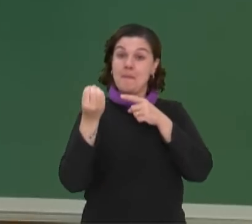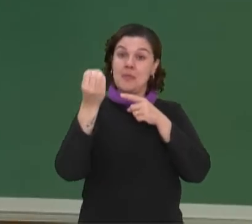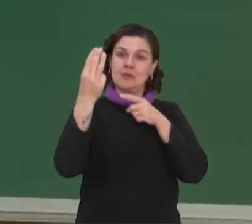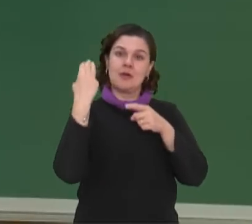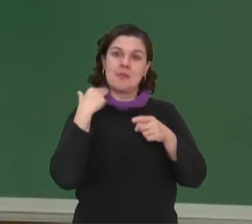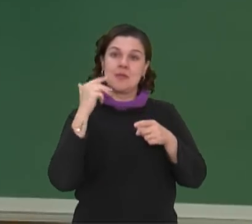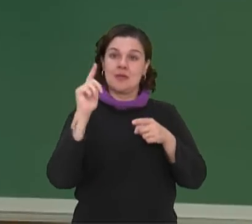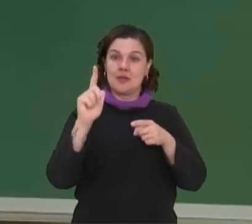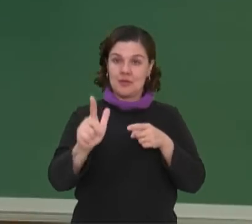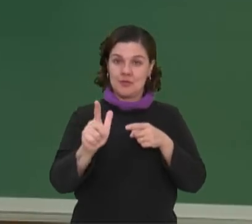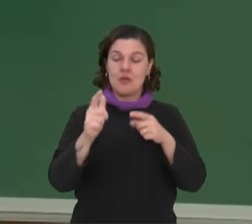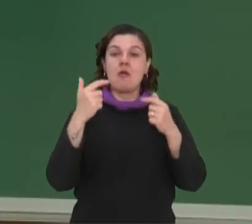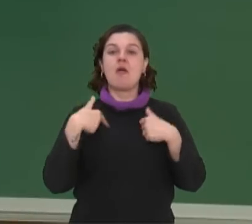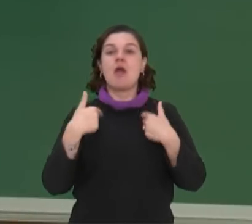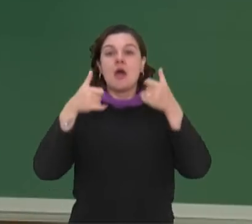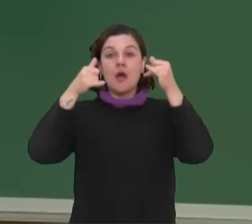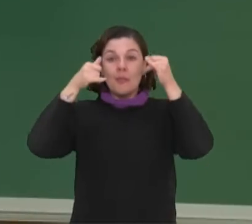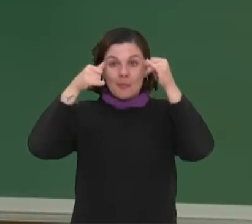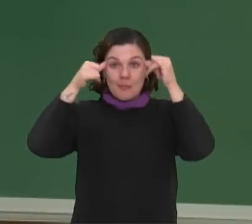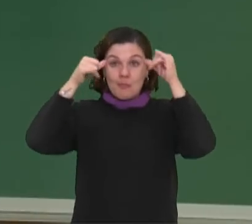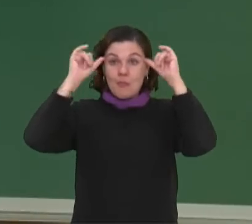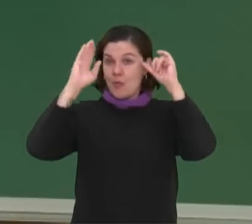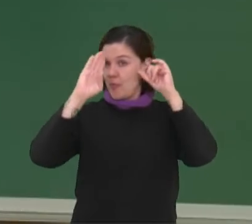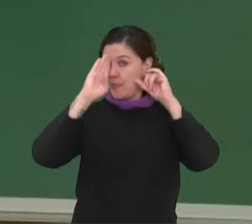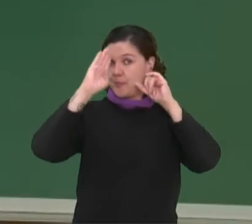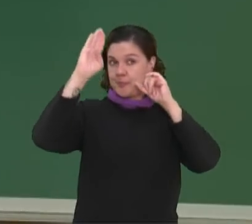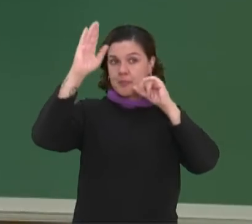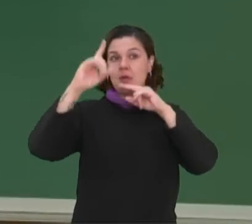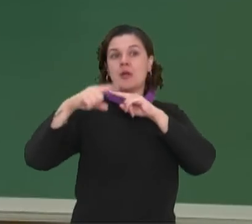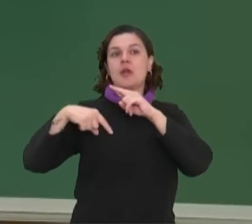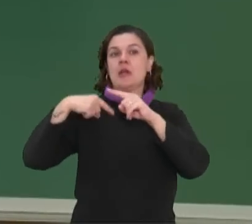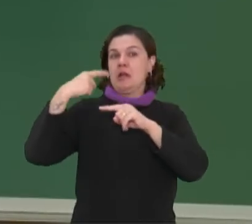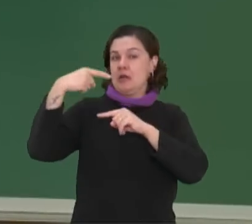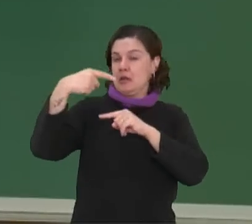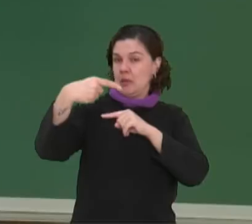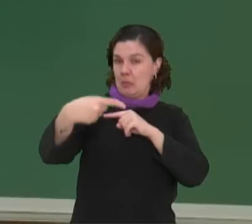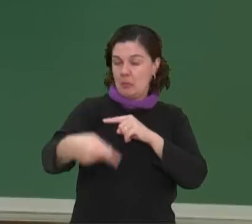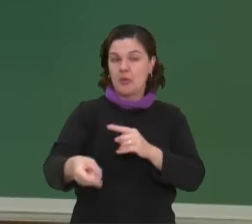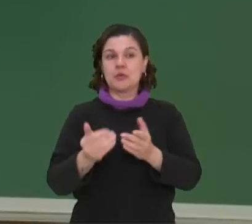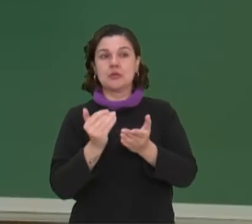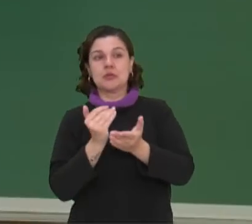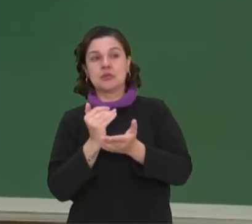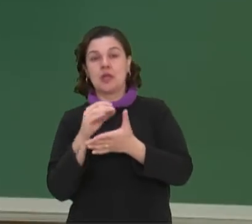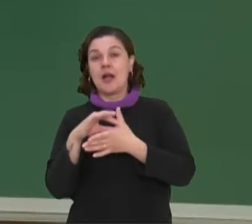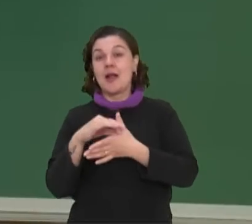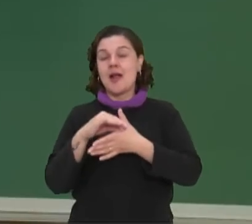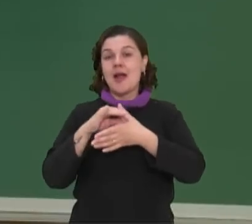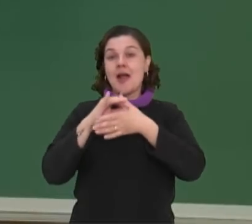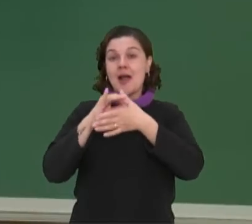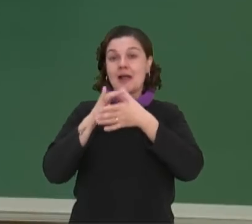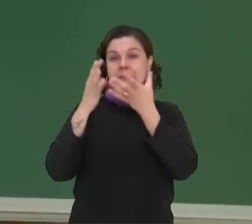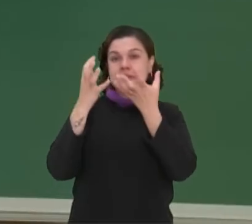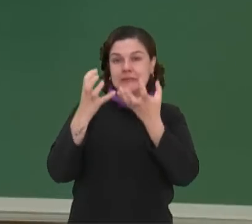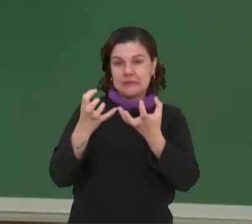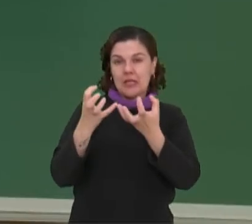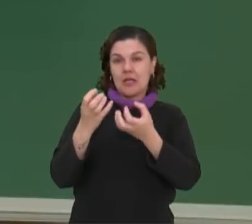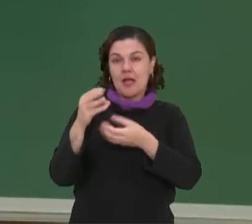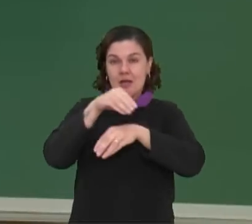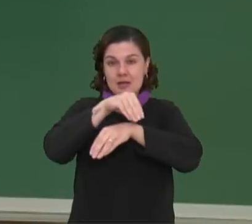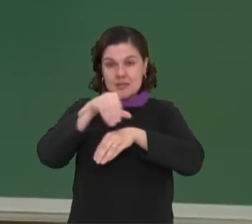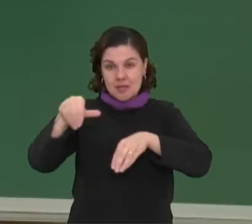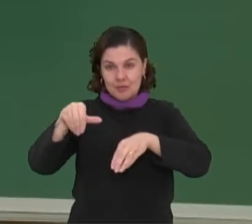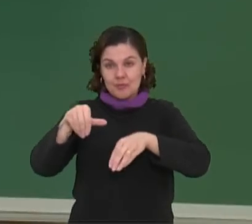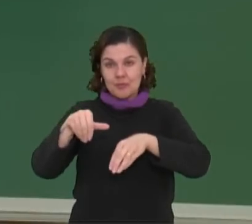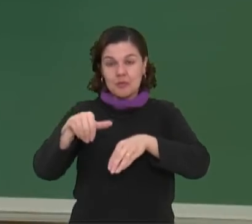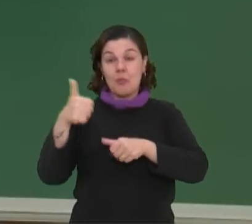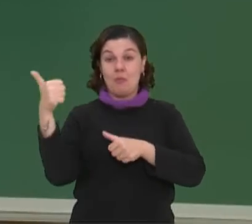Gerais, vinha gado principalmente. E depois, a partir aí de 1780, o charque. Então, gado e